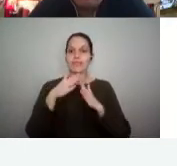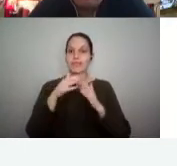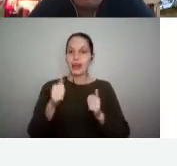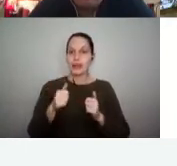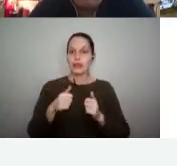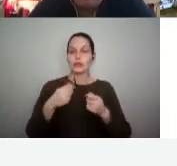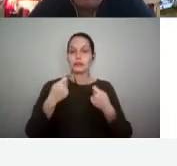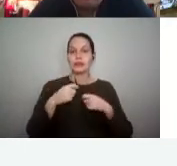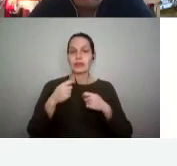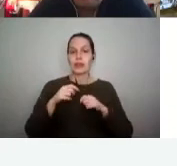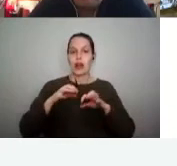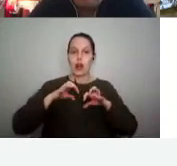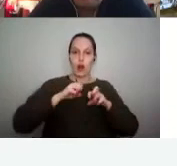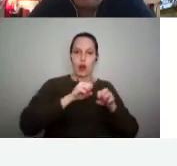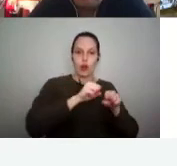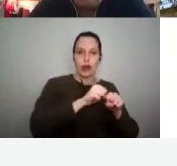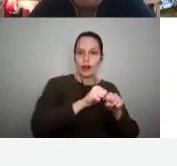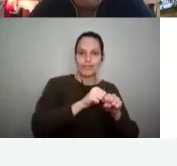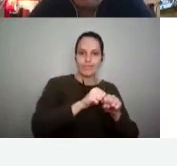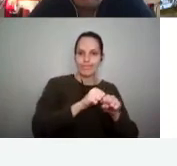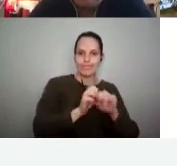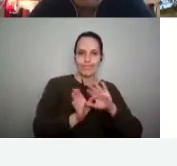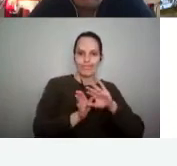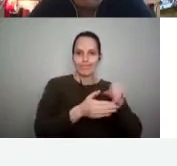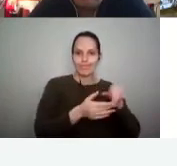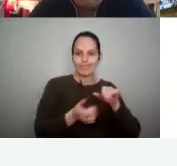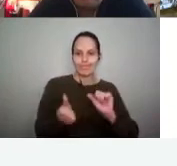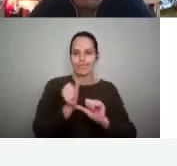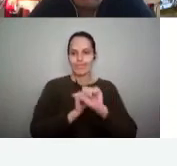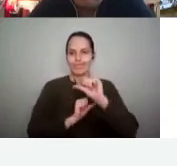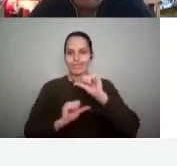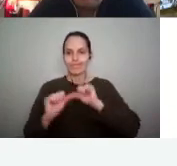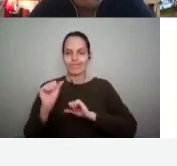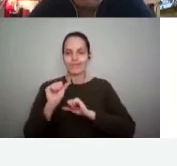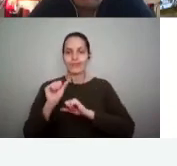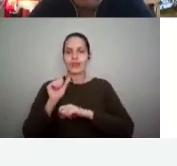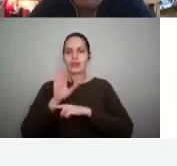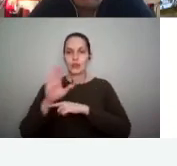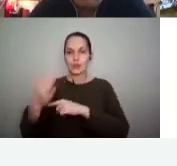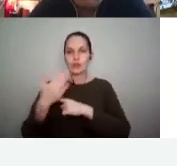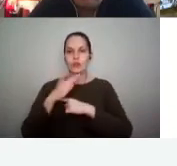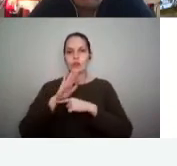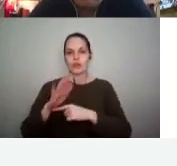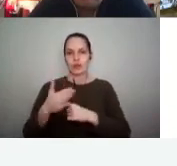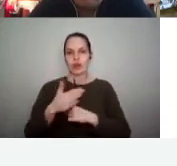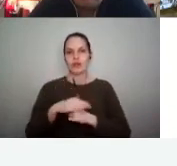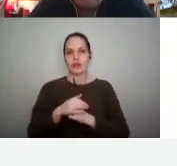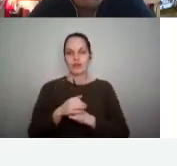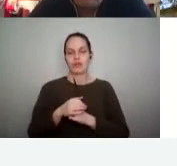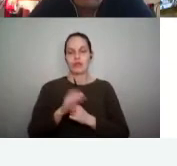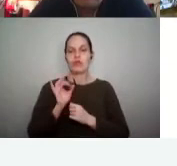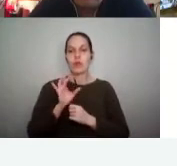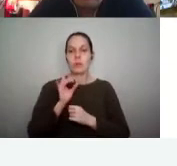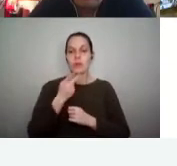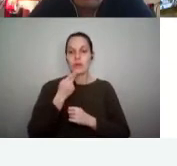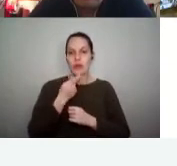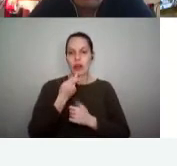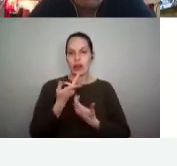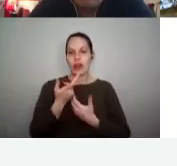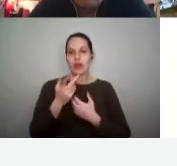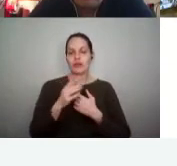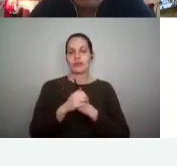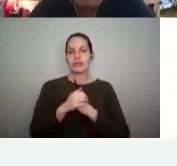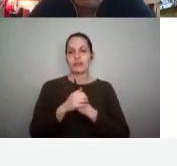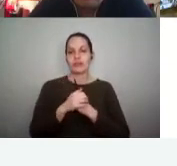por relações de solidariedade, né? Isso para citar algumas dimensões, porque nós precisamos, cada